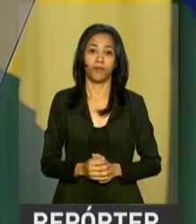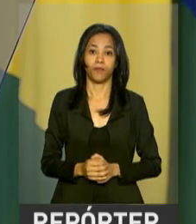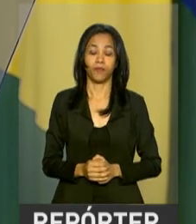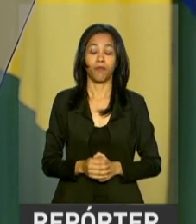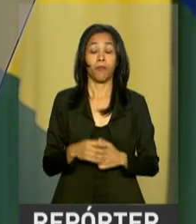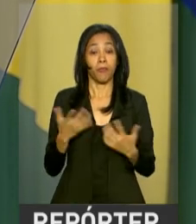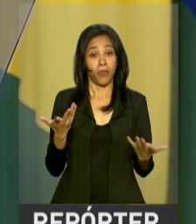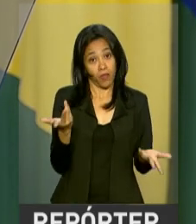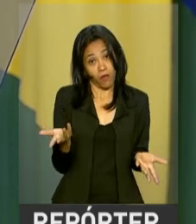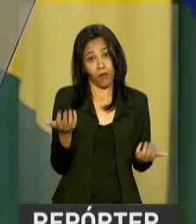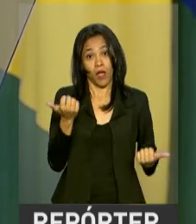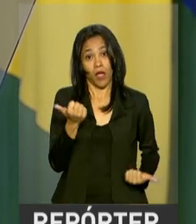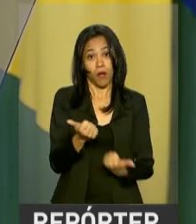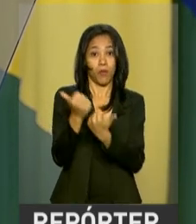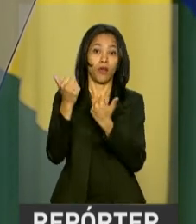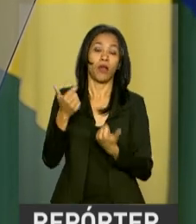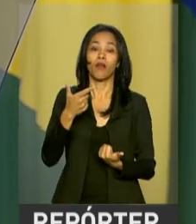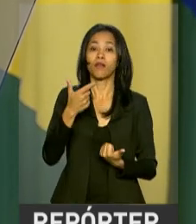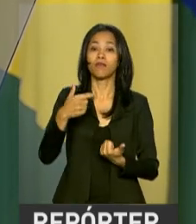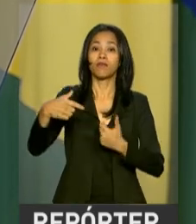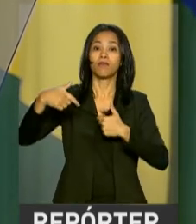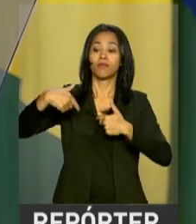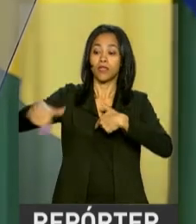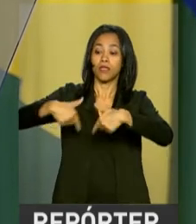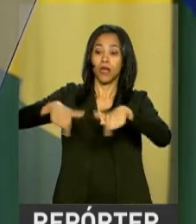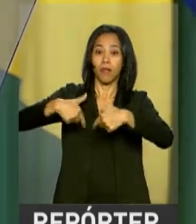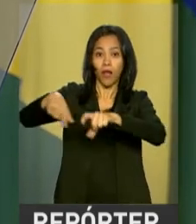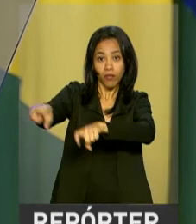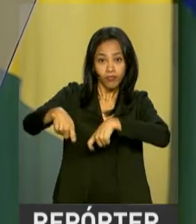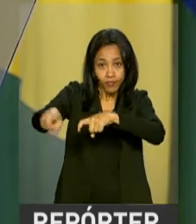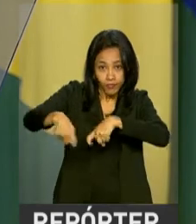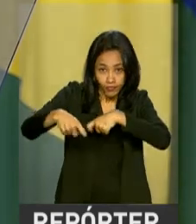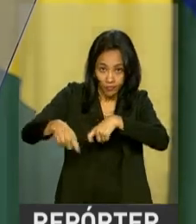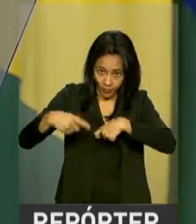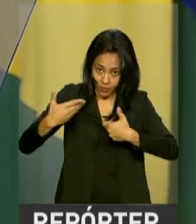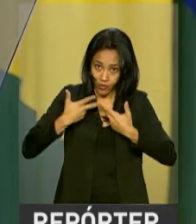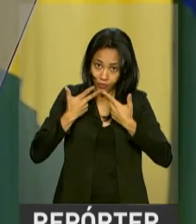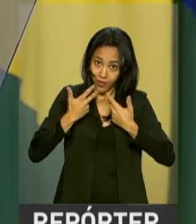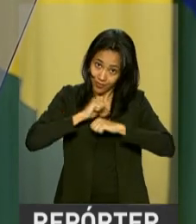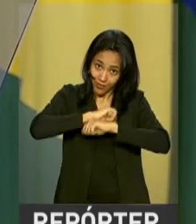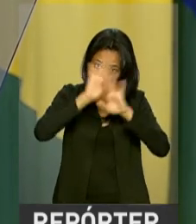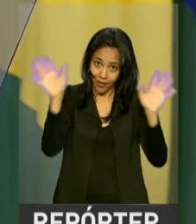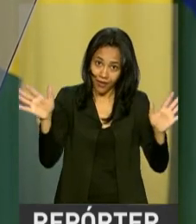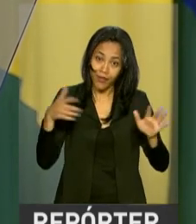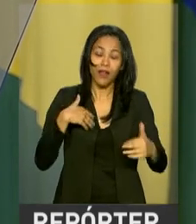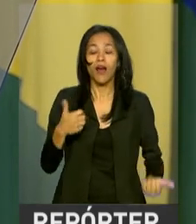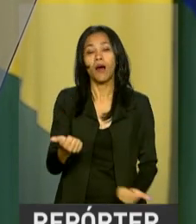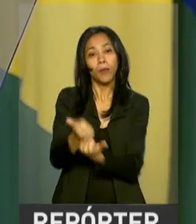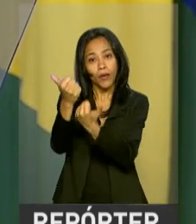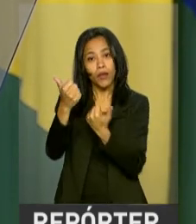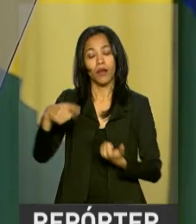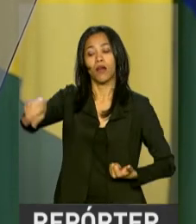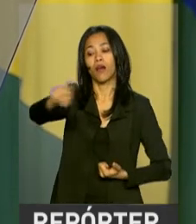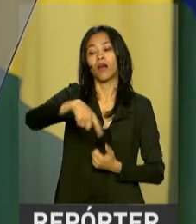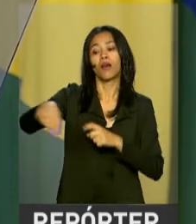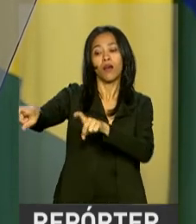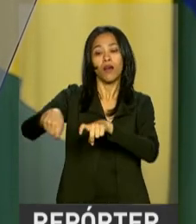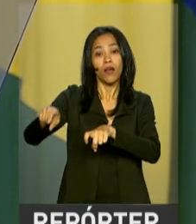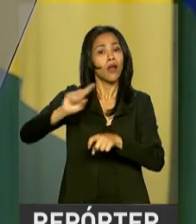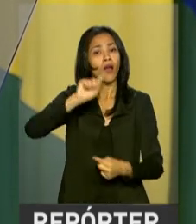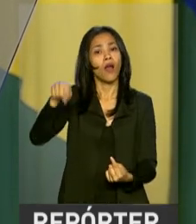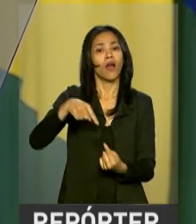apoiar o produtor rural aqui eu vou dizendo algumas obviedades né mas apoiar outra produtor rural é